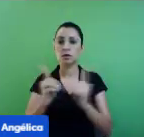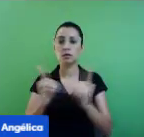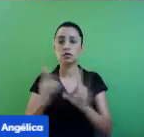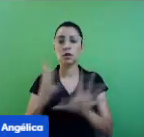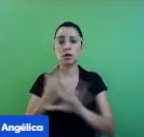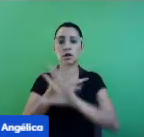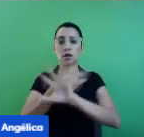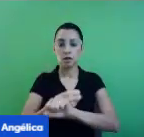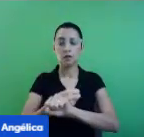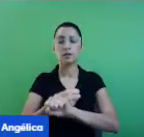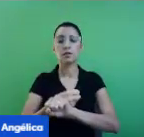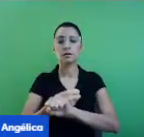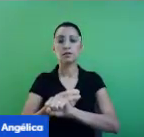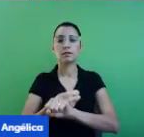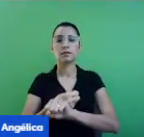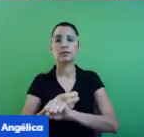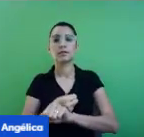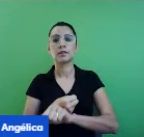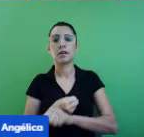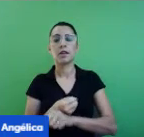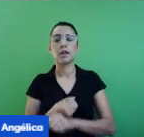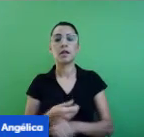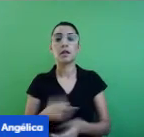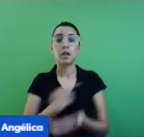que parte de um gênero